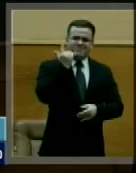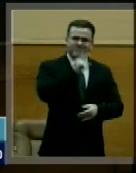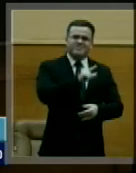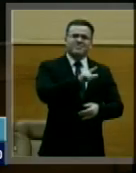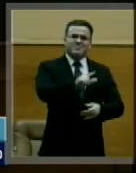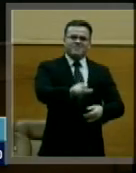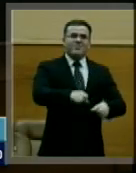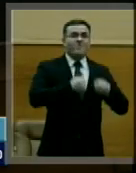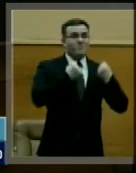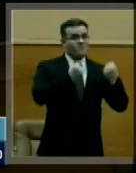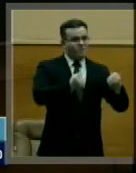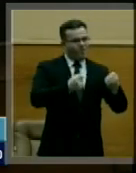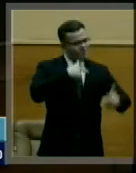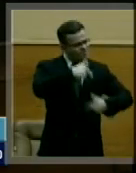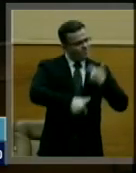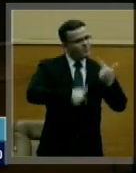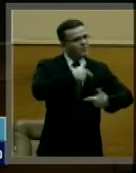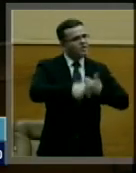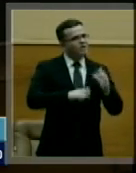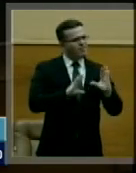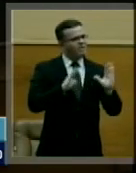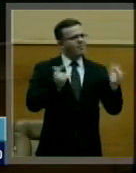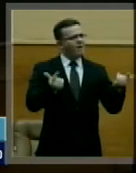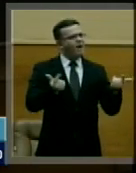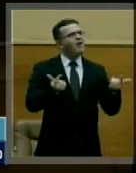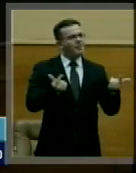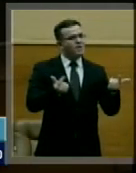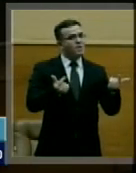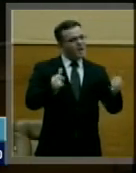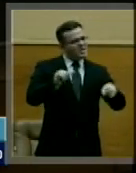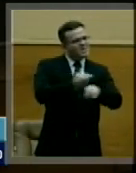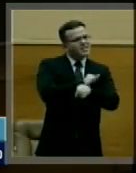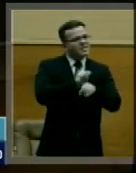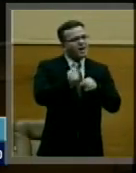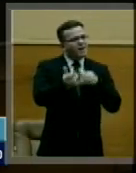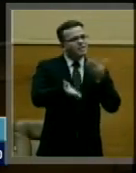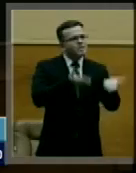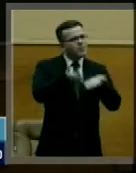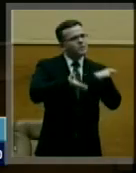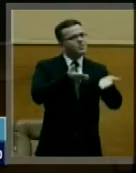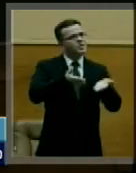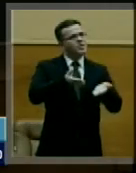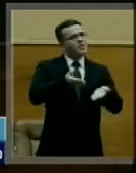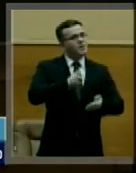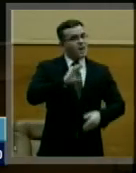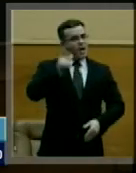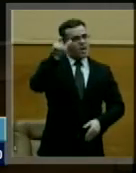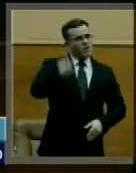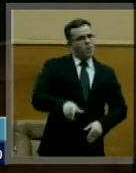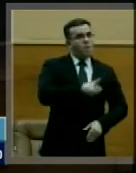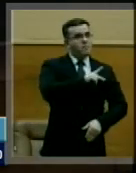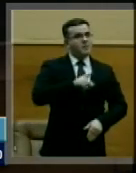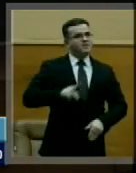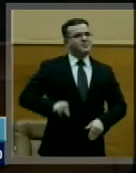graças à força, ao trabalho, à dinâmica e à coragem de Flávio Primo como presidente do